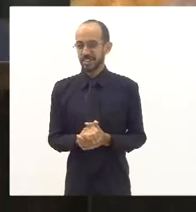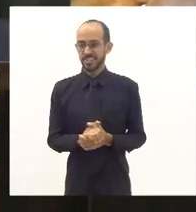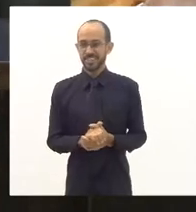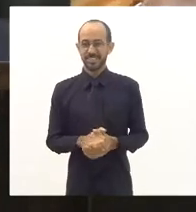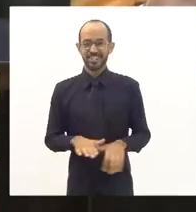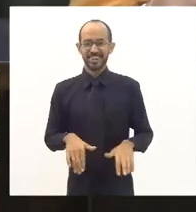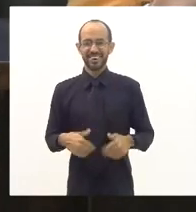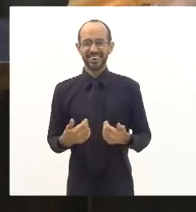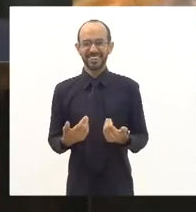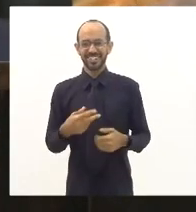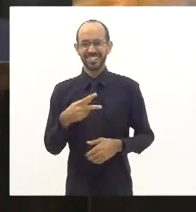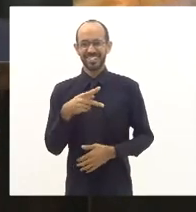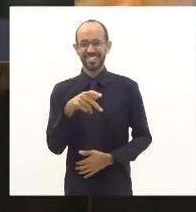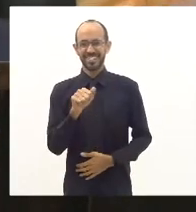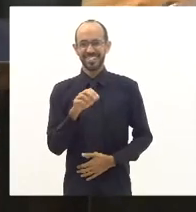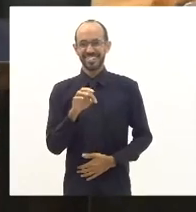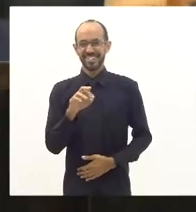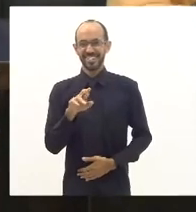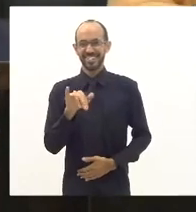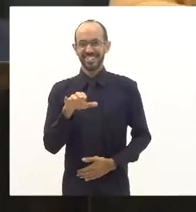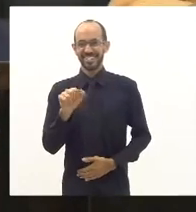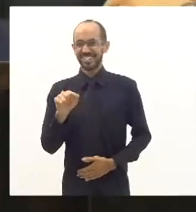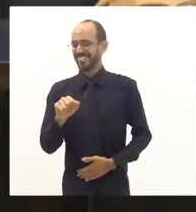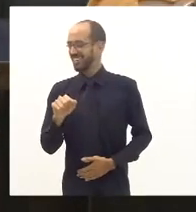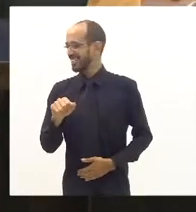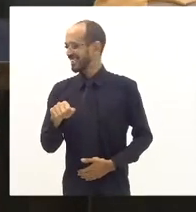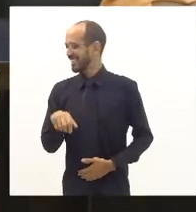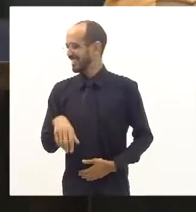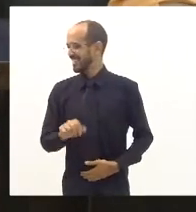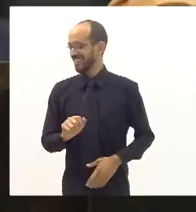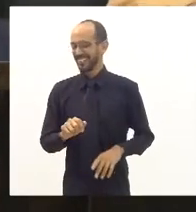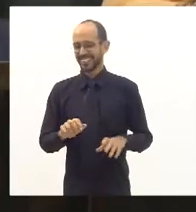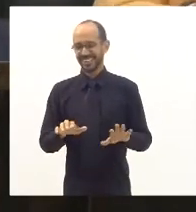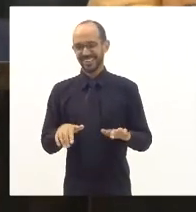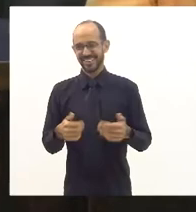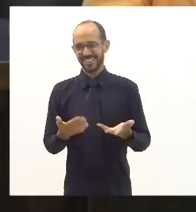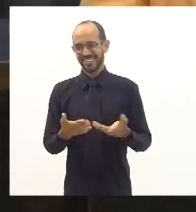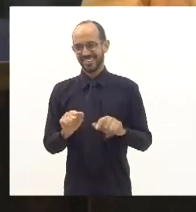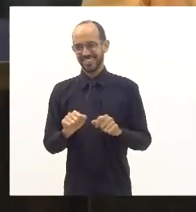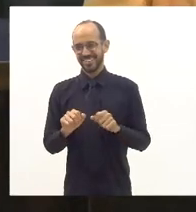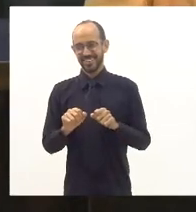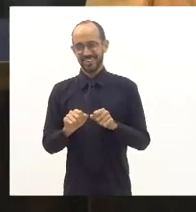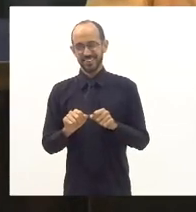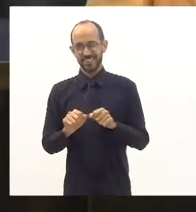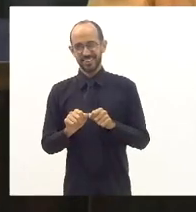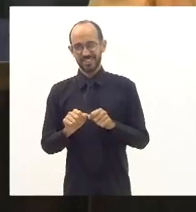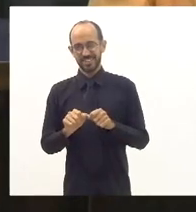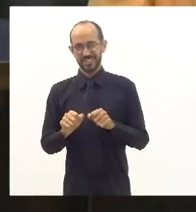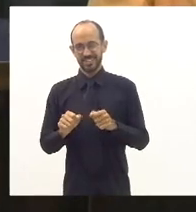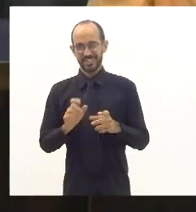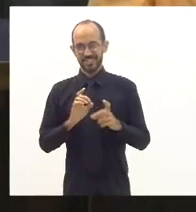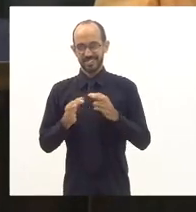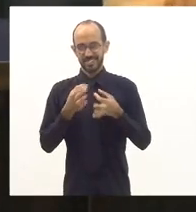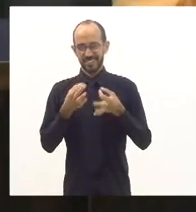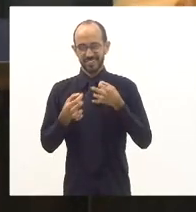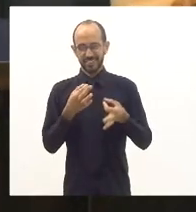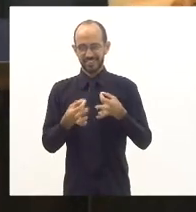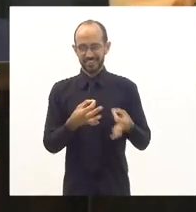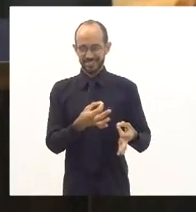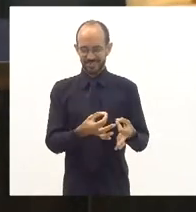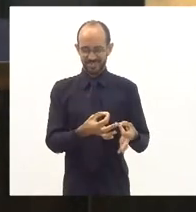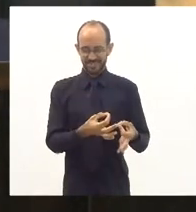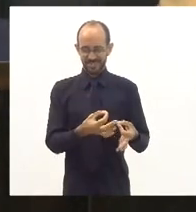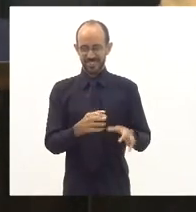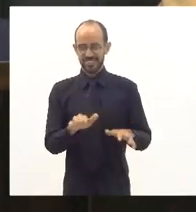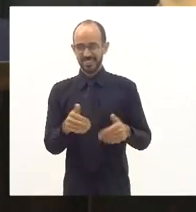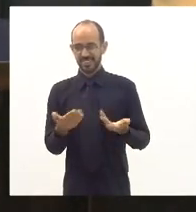da Patrícia, da Duda, do Cláudio Nascimento, sempre fazendo contraponto às falas das secretarias. E agora a gente tem